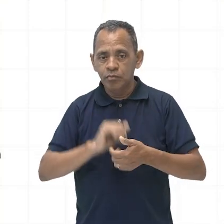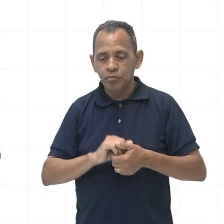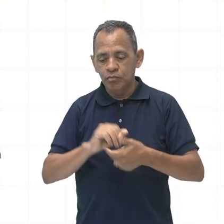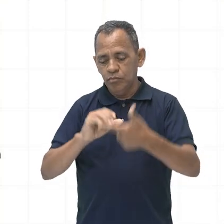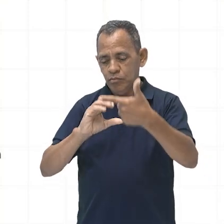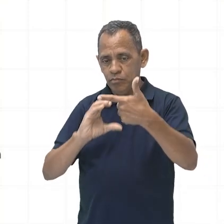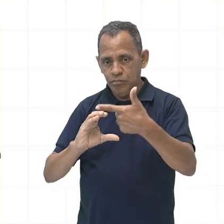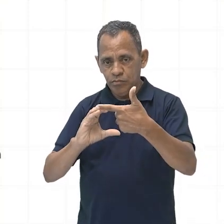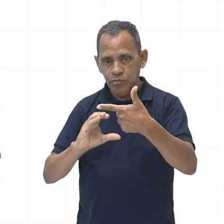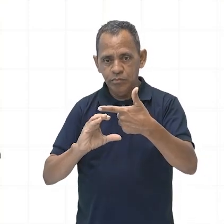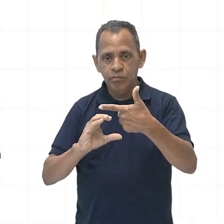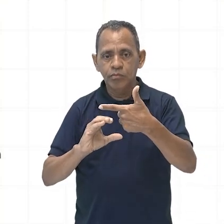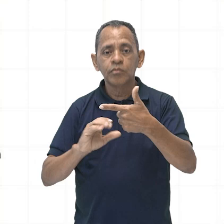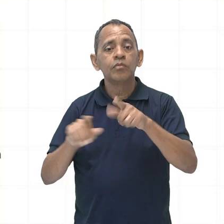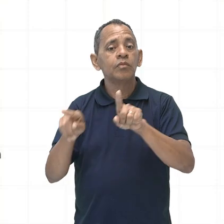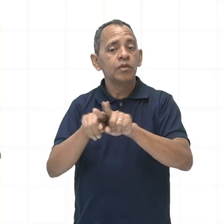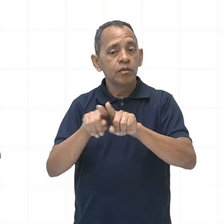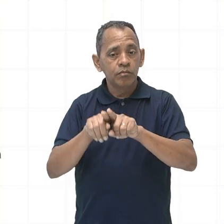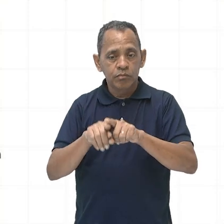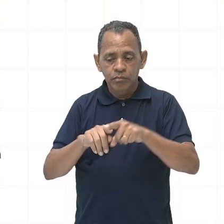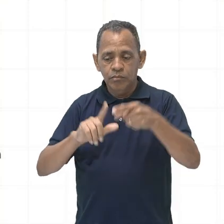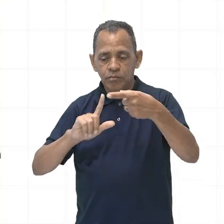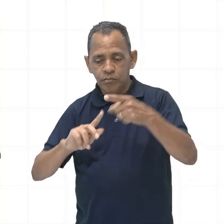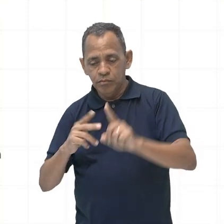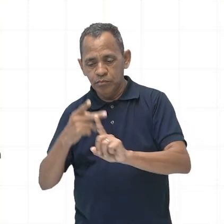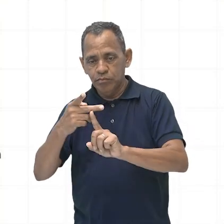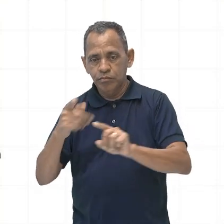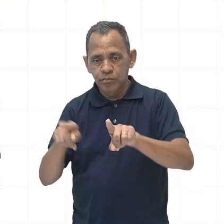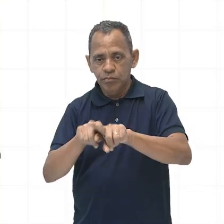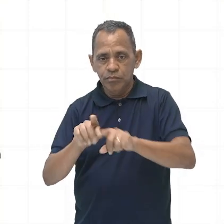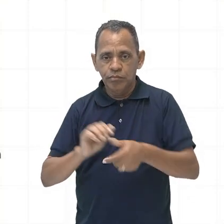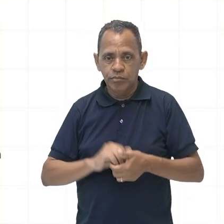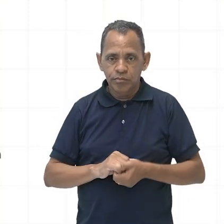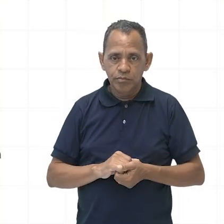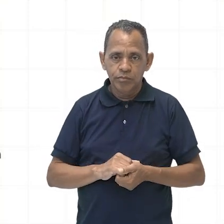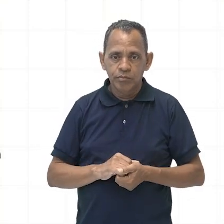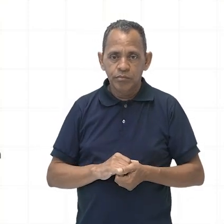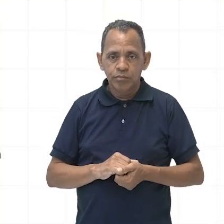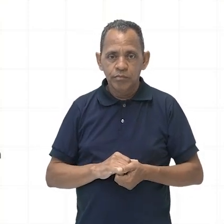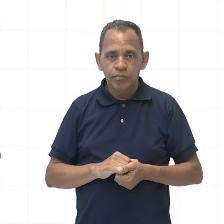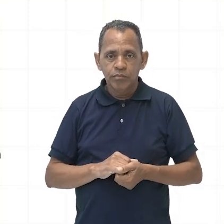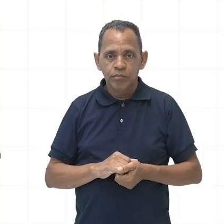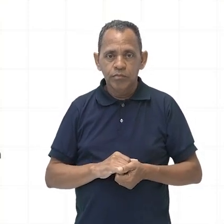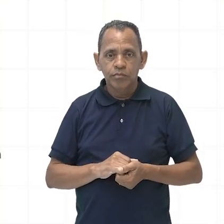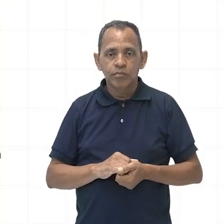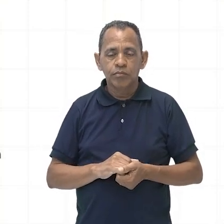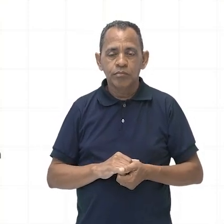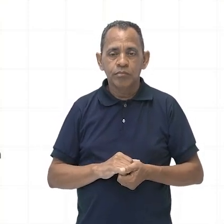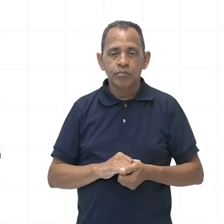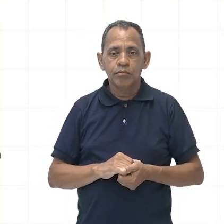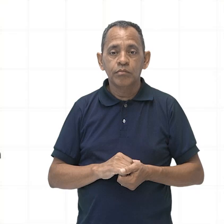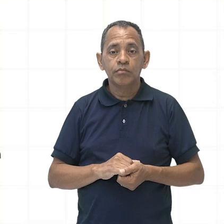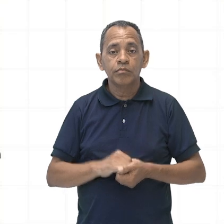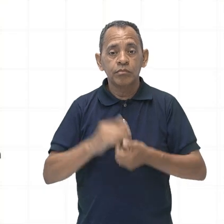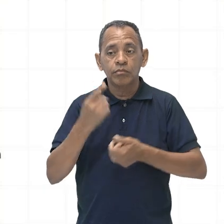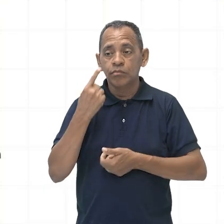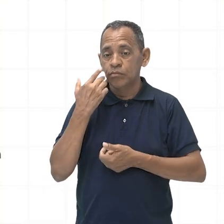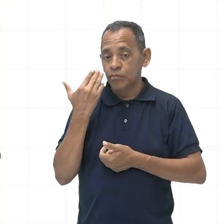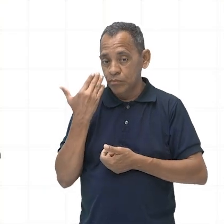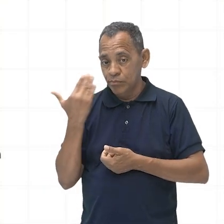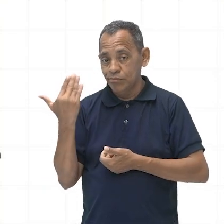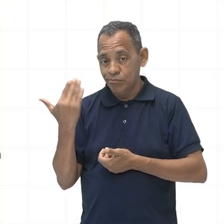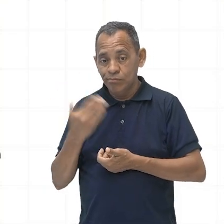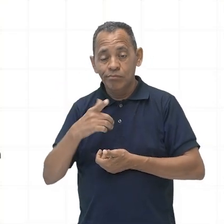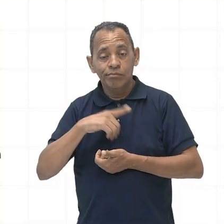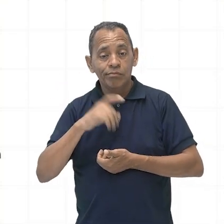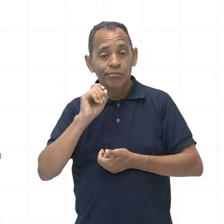C também é L ao quadrado, né? Olha só, o C é L ao quadrado também. Então, nós temos agora aqui,